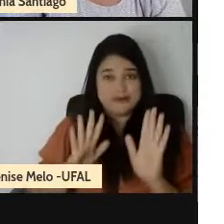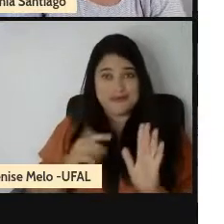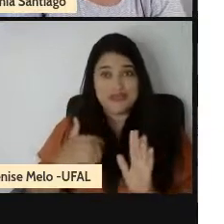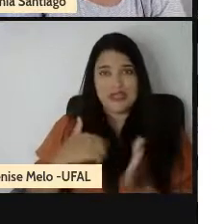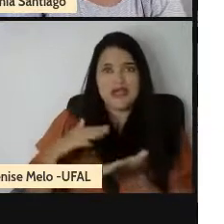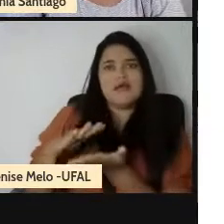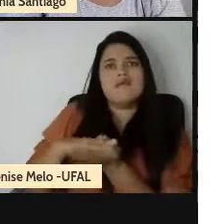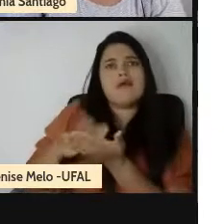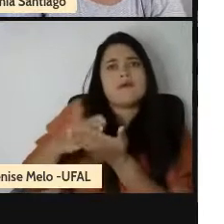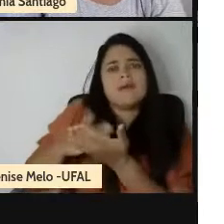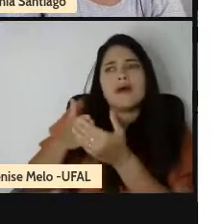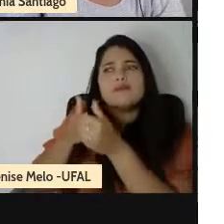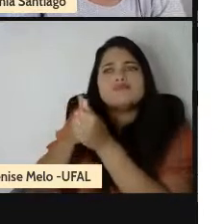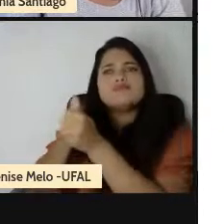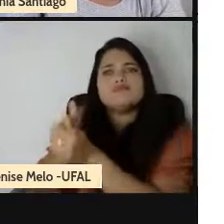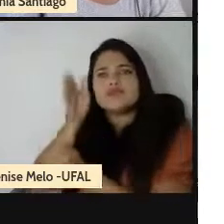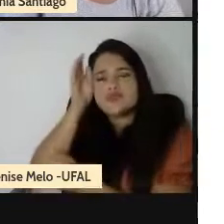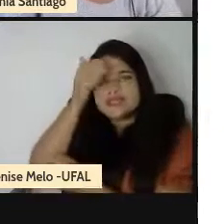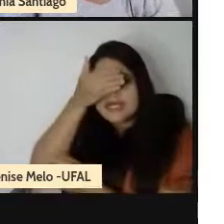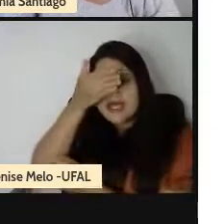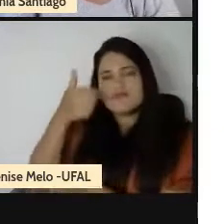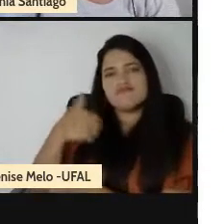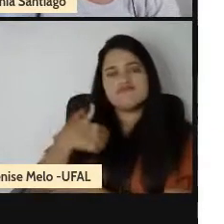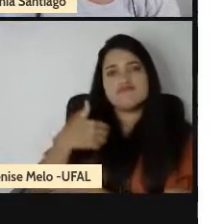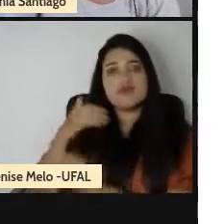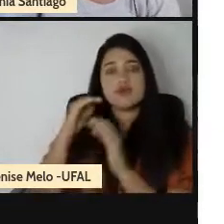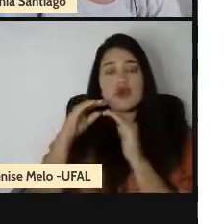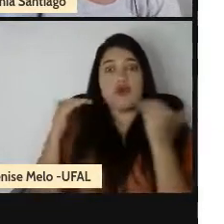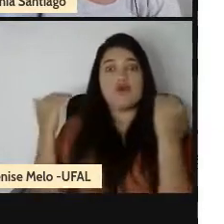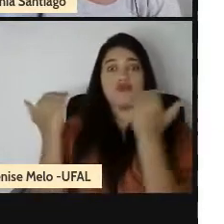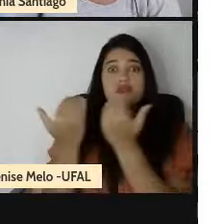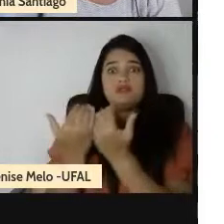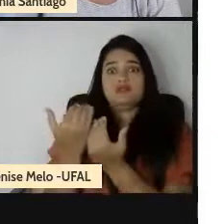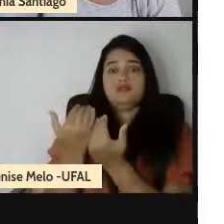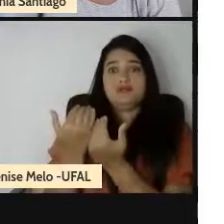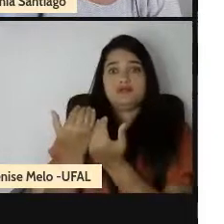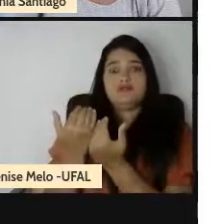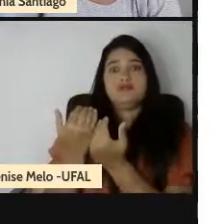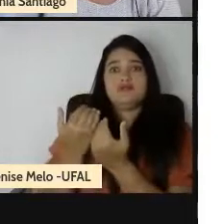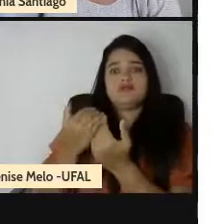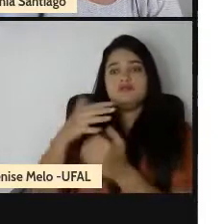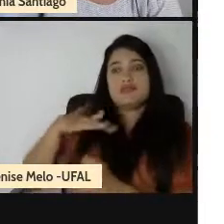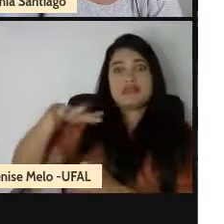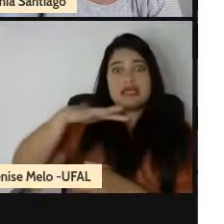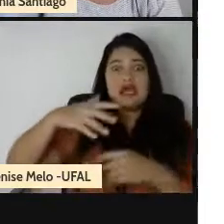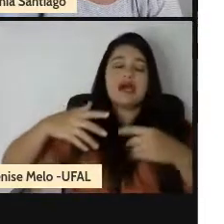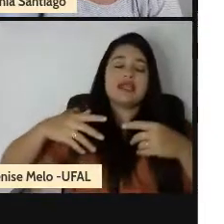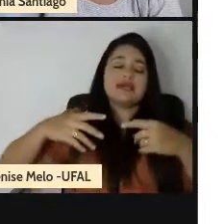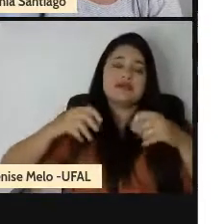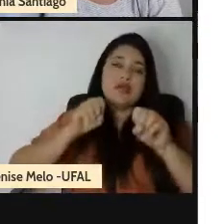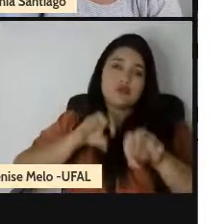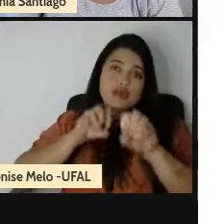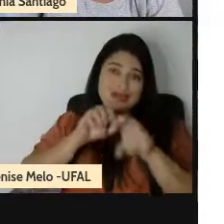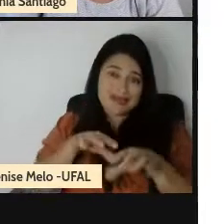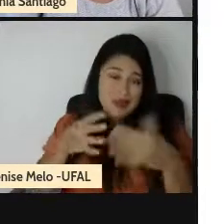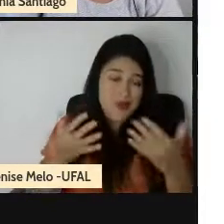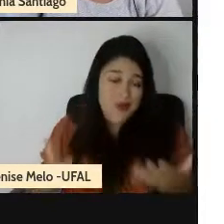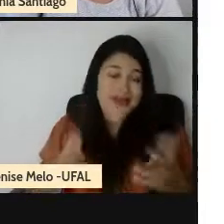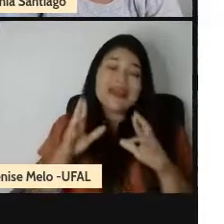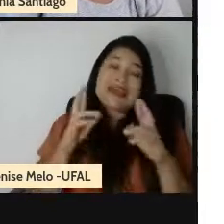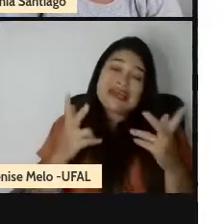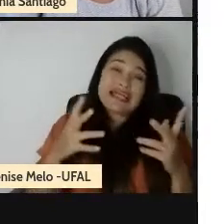uma pessoa surdo-cega em uma conferência pública de educação. Conferência de educação é sempre um ambiente